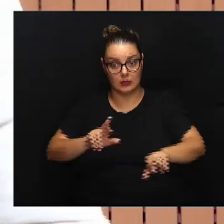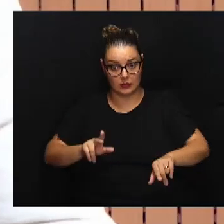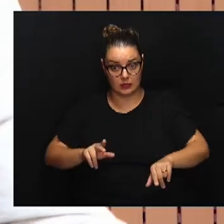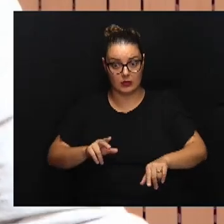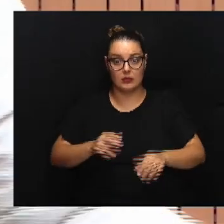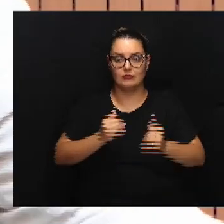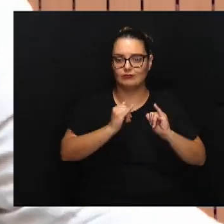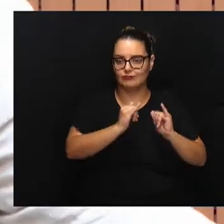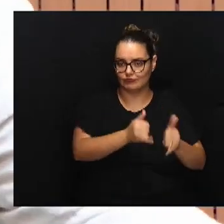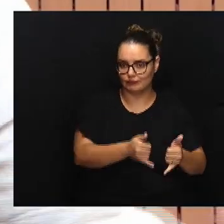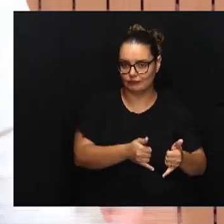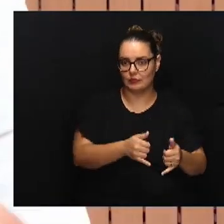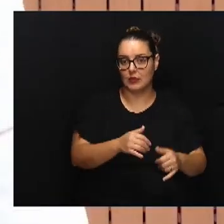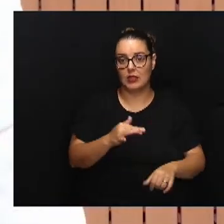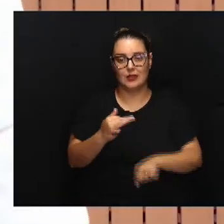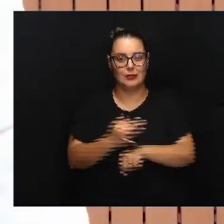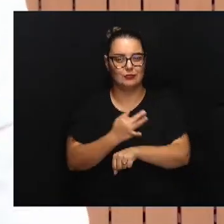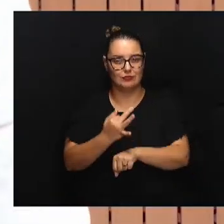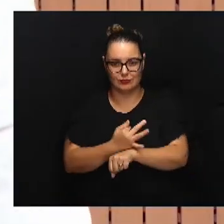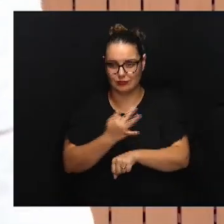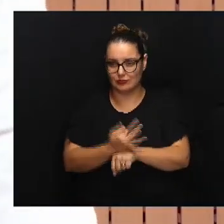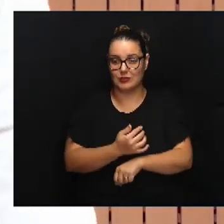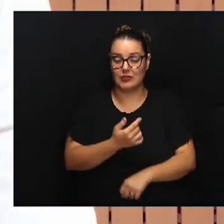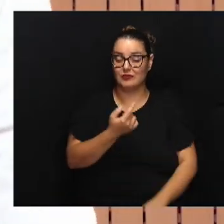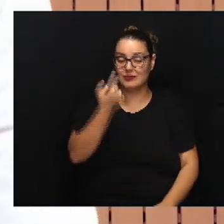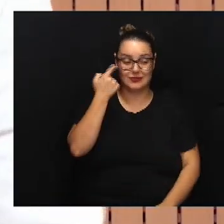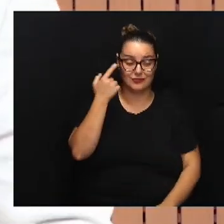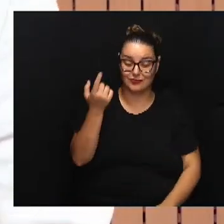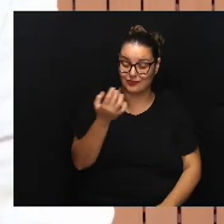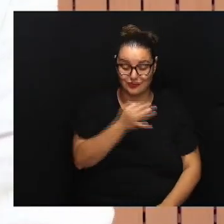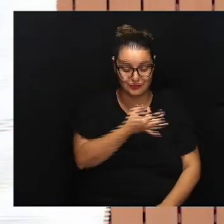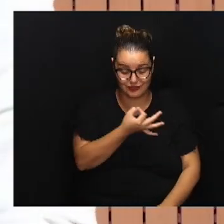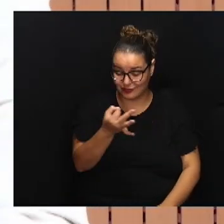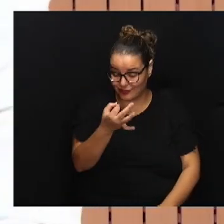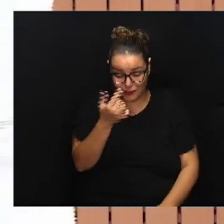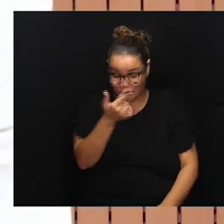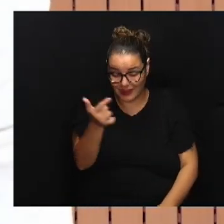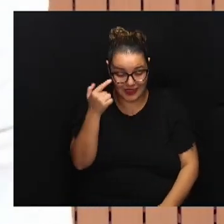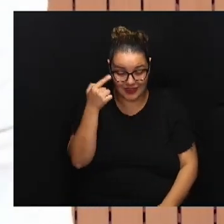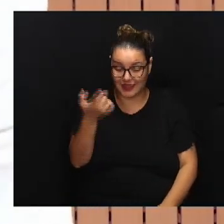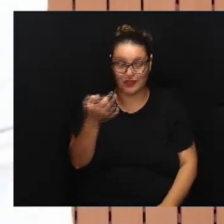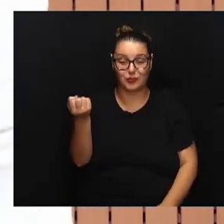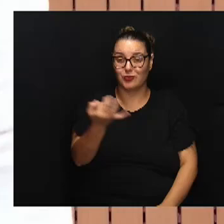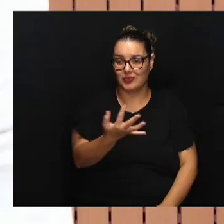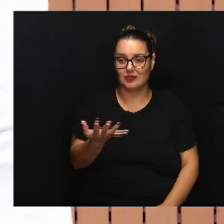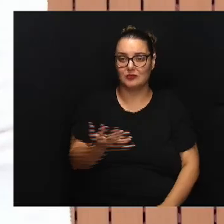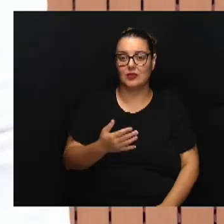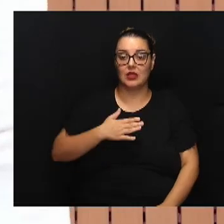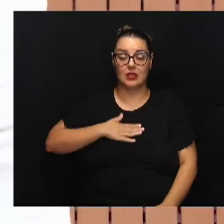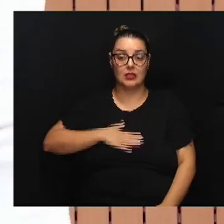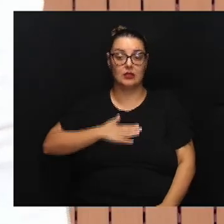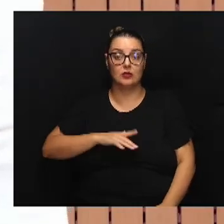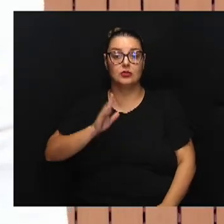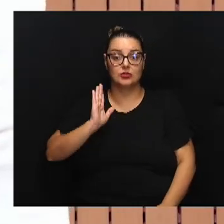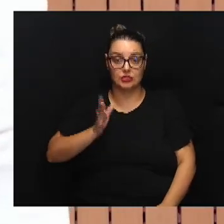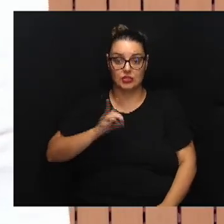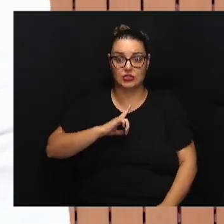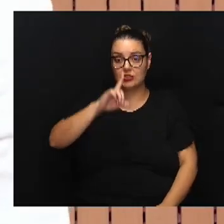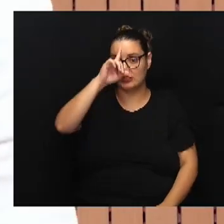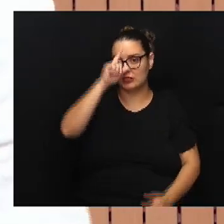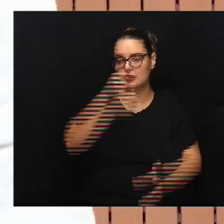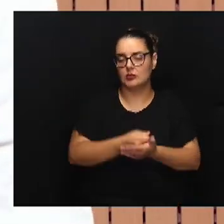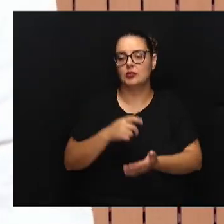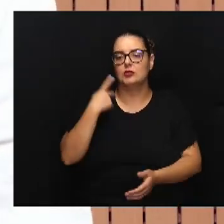resistências, vocês não imaginam quantas, né? Mas, enfim, nesse momento, em agosto, já tínhamos a decisão política